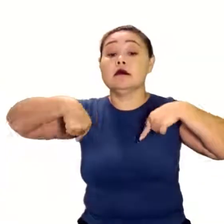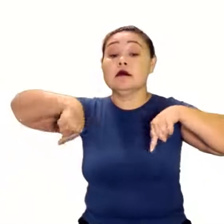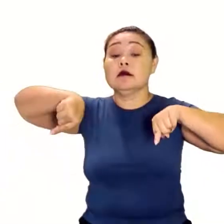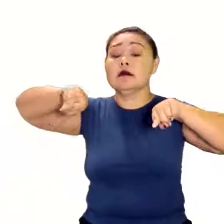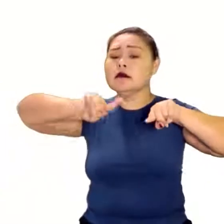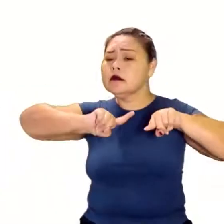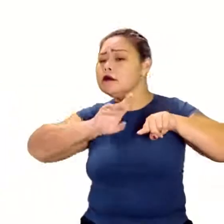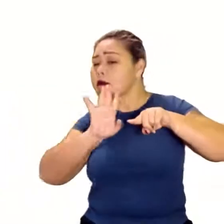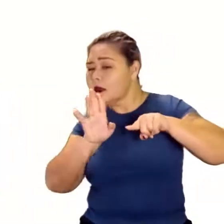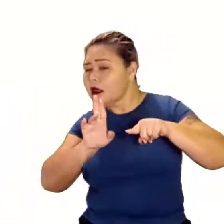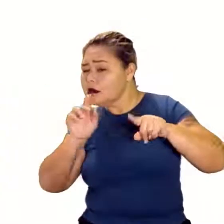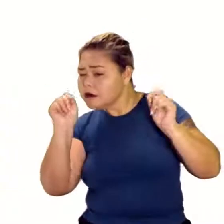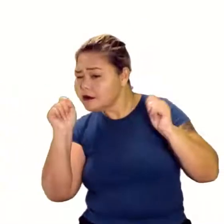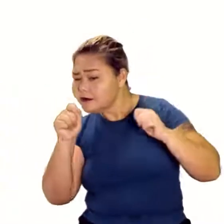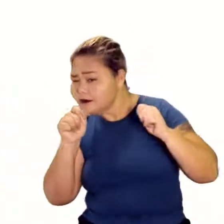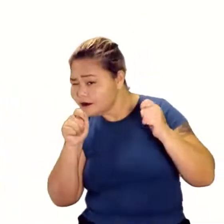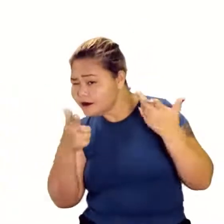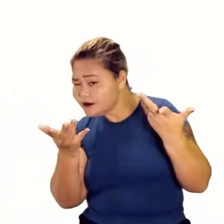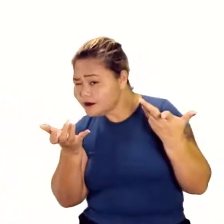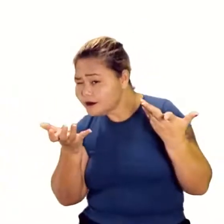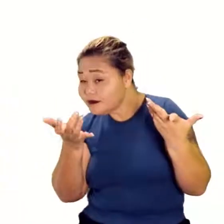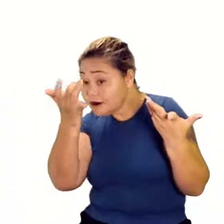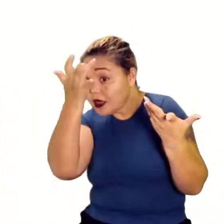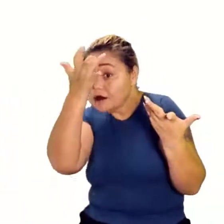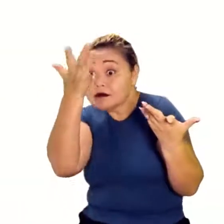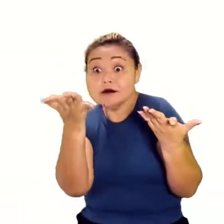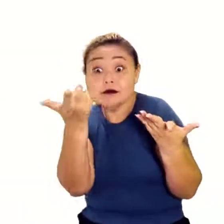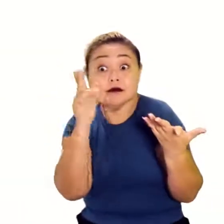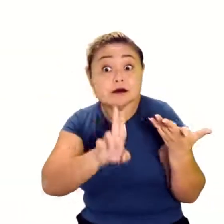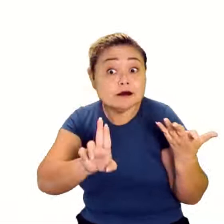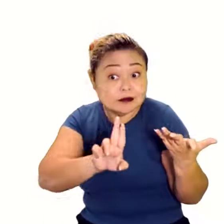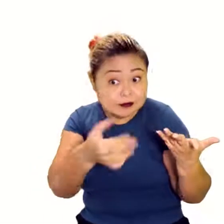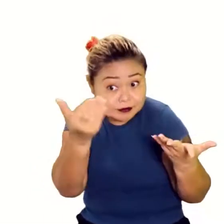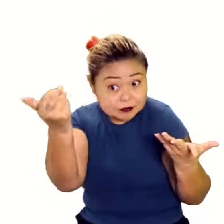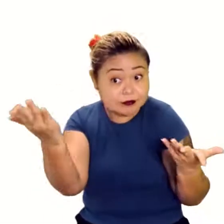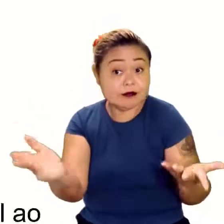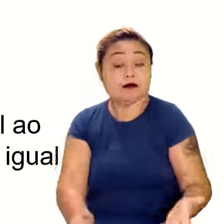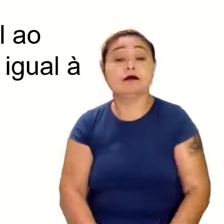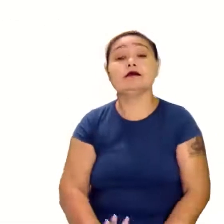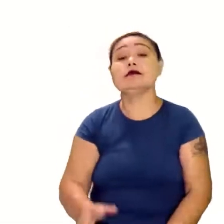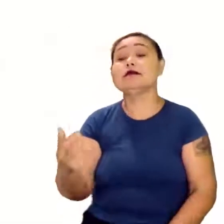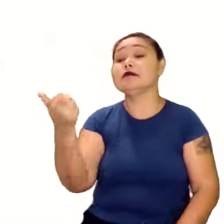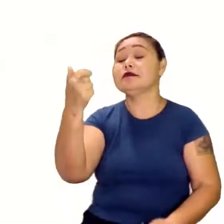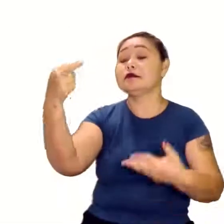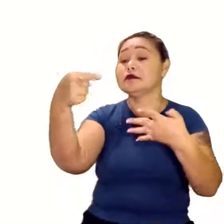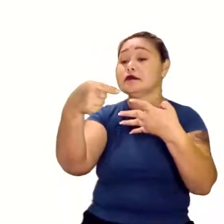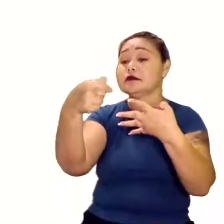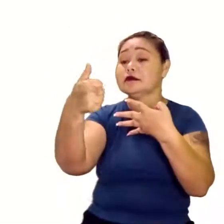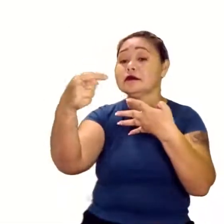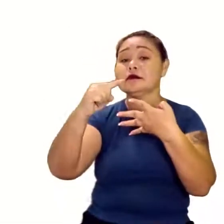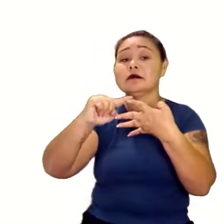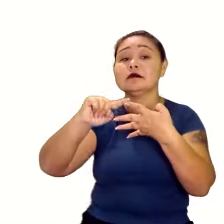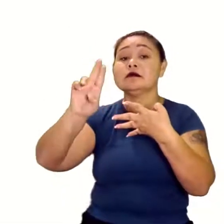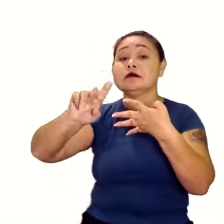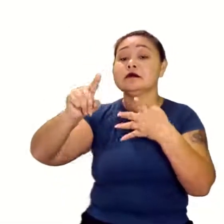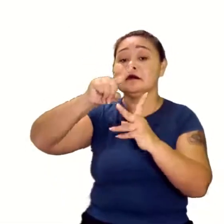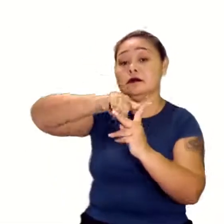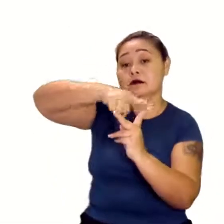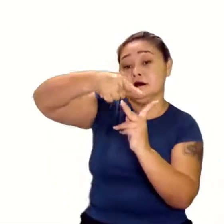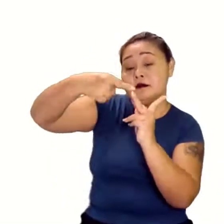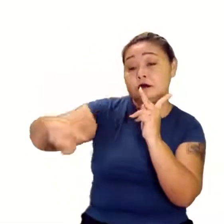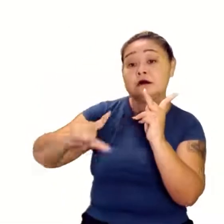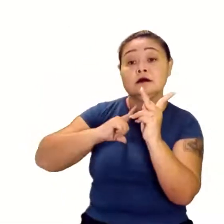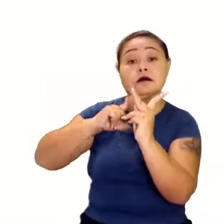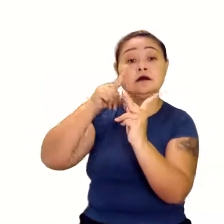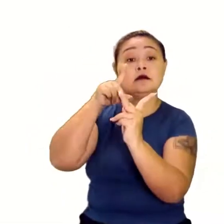conveniente, vai lá e usa, porque vai ficar mais fácil. Então vamos que vamos. Primeira propriedade. Se o radical